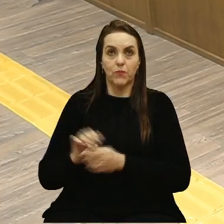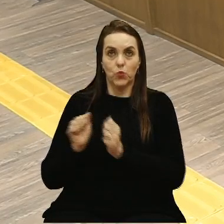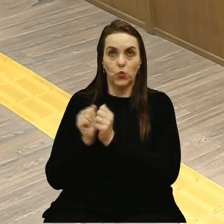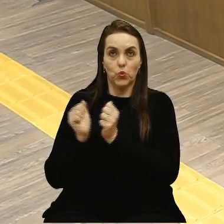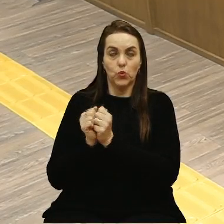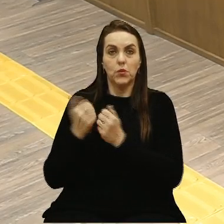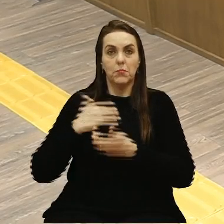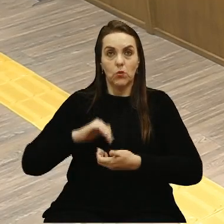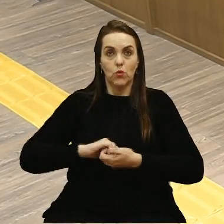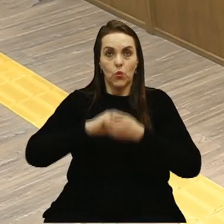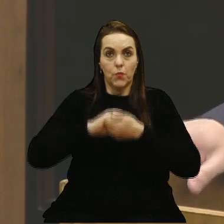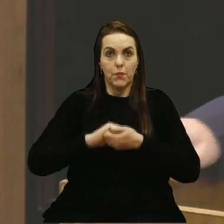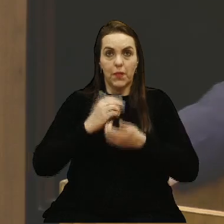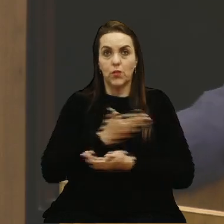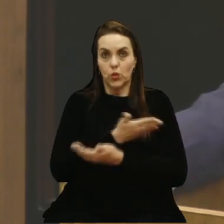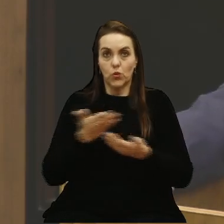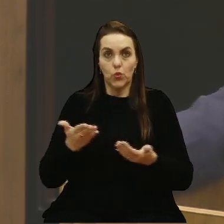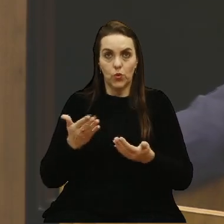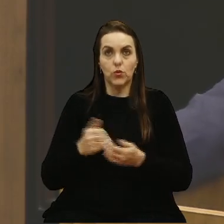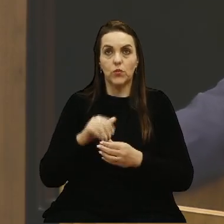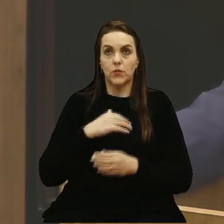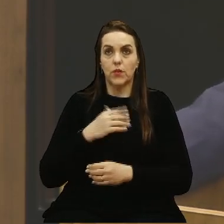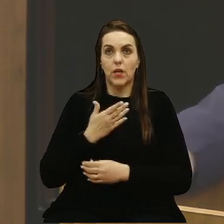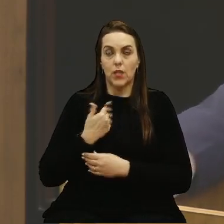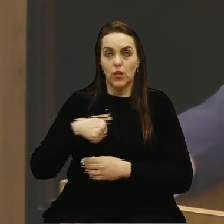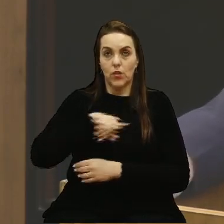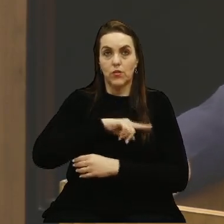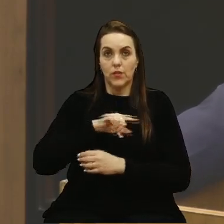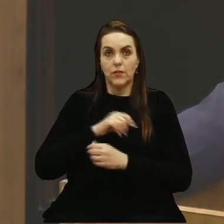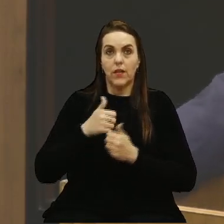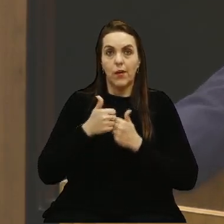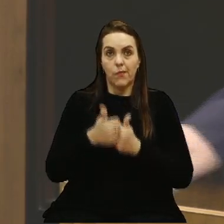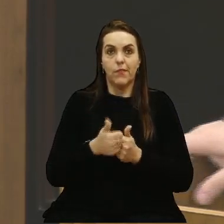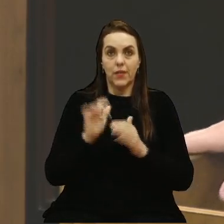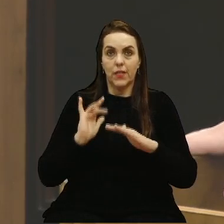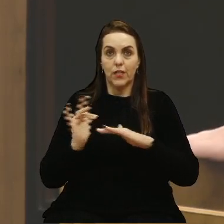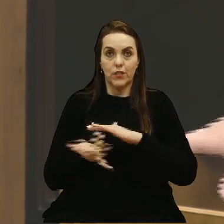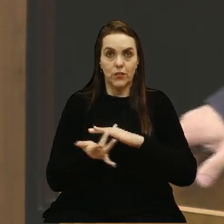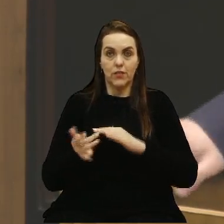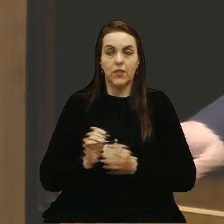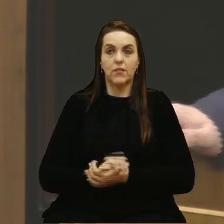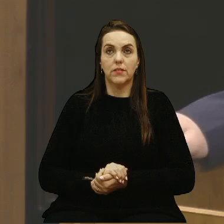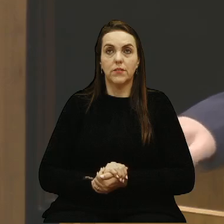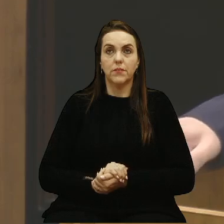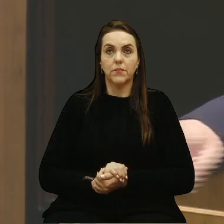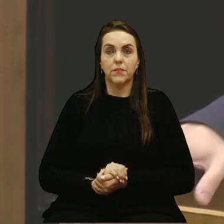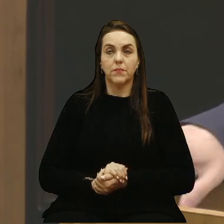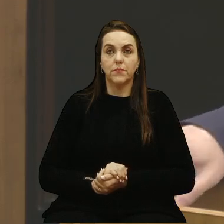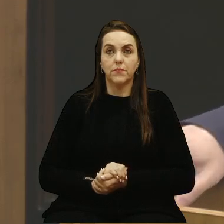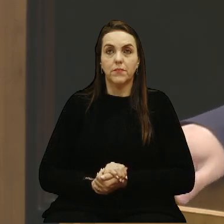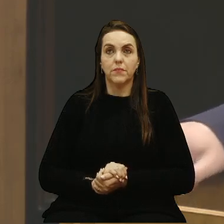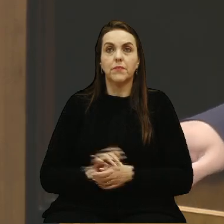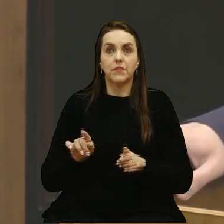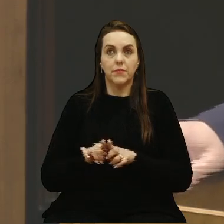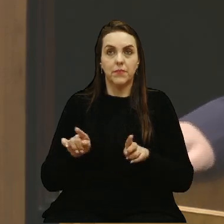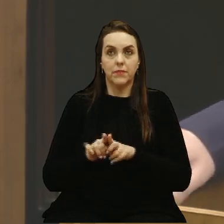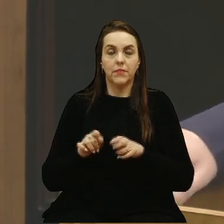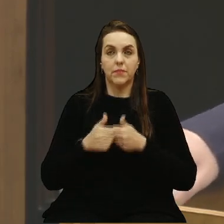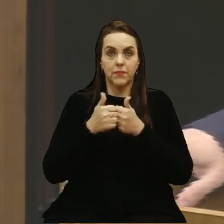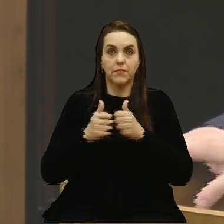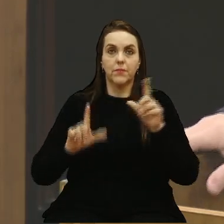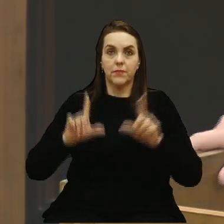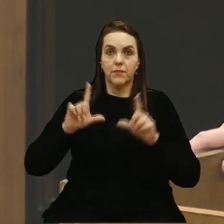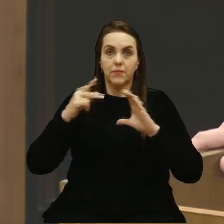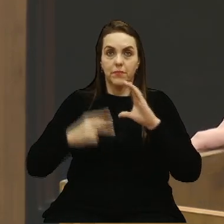Meus cumprimentos a todos, meus cumprimentos a todas, quem nos acompanha pelas redes sociais, quem nos acompanha também pela TV